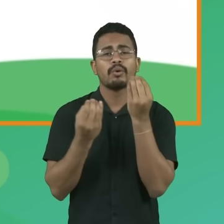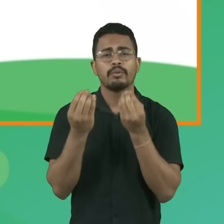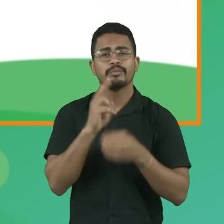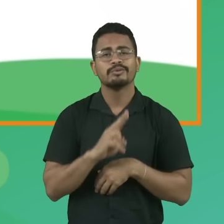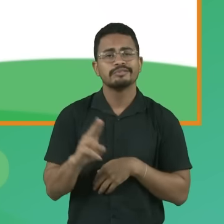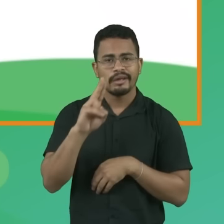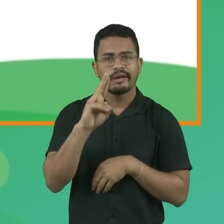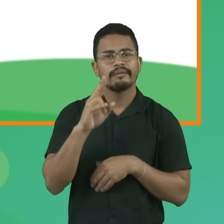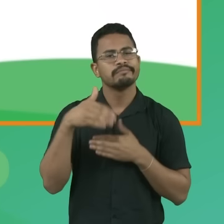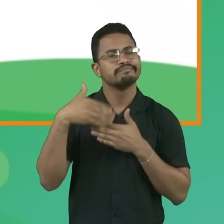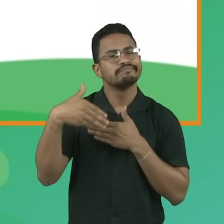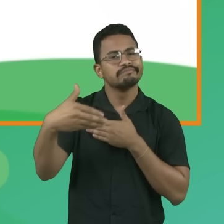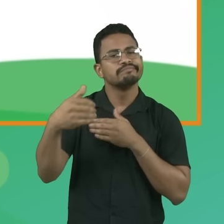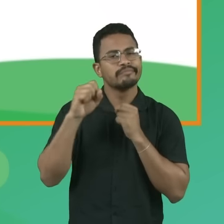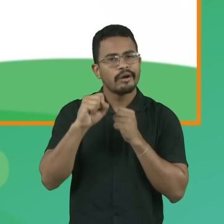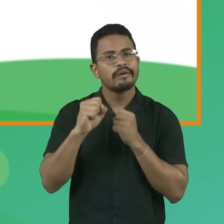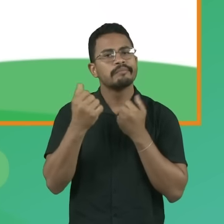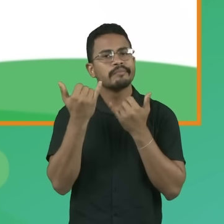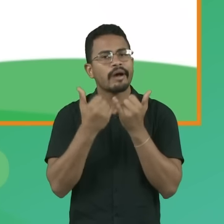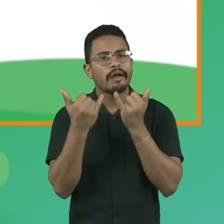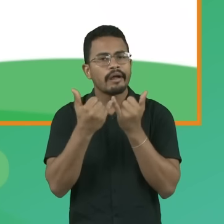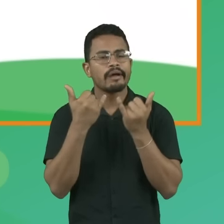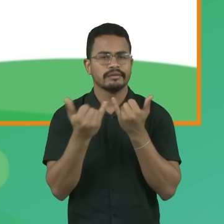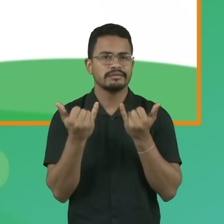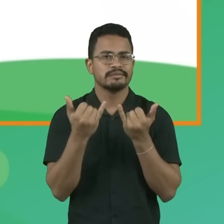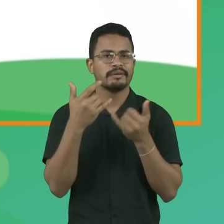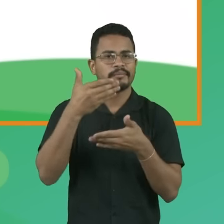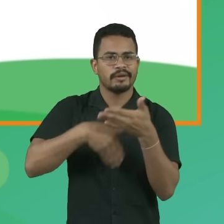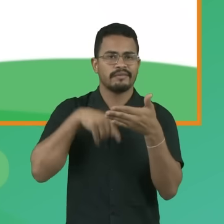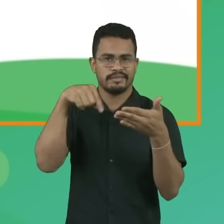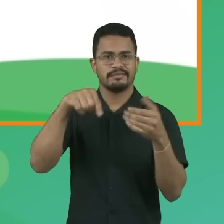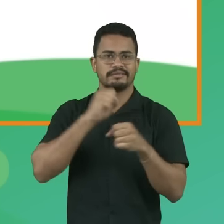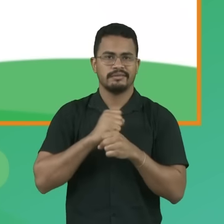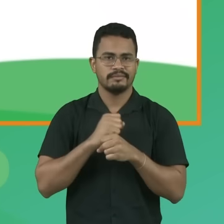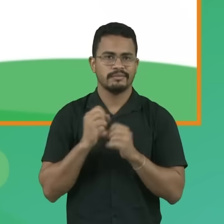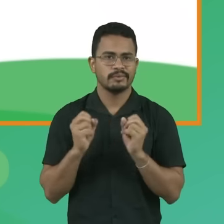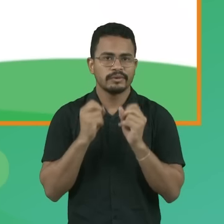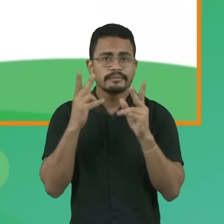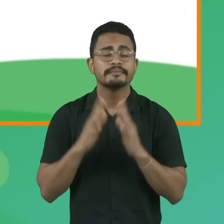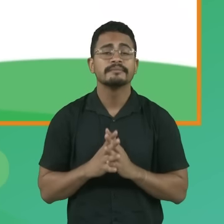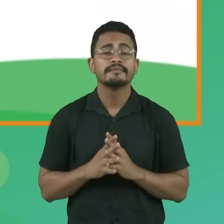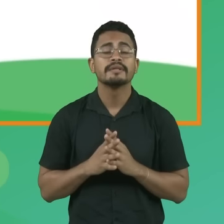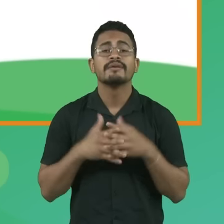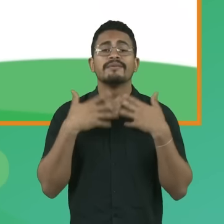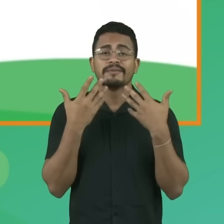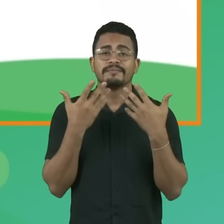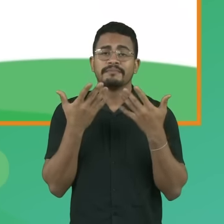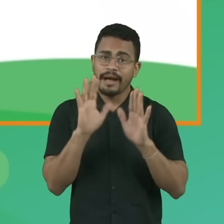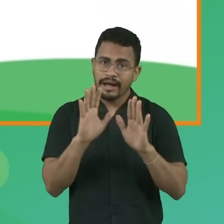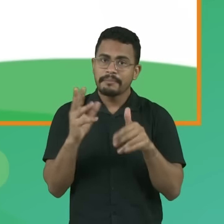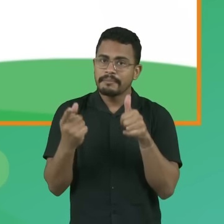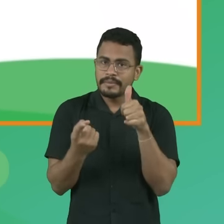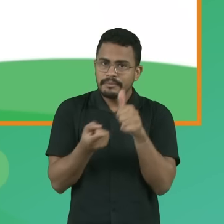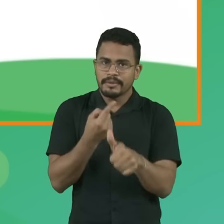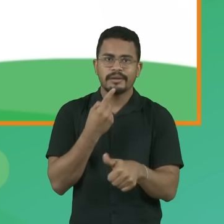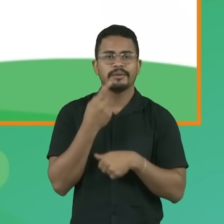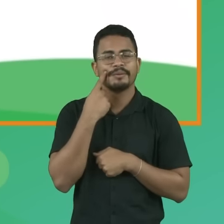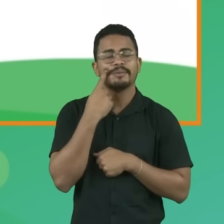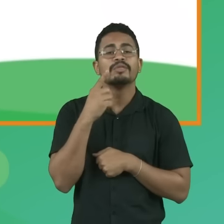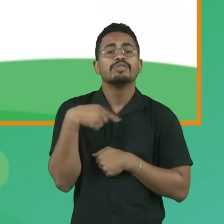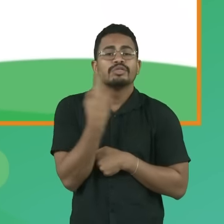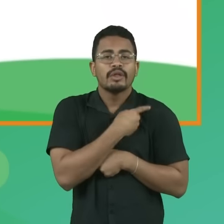futuras questões que podem vir a cair aí na prova desse ano, tá bom? Então vamos lá. Mas antes de tudo, quando a gente